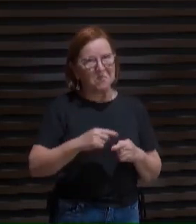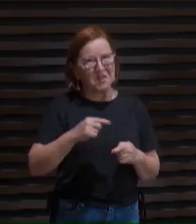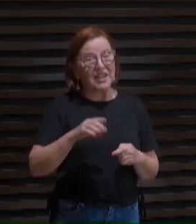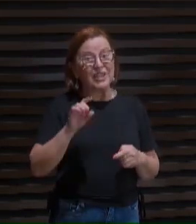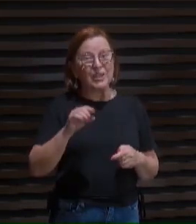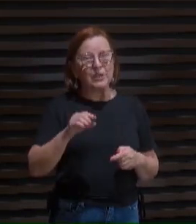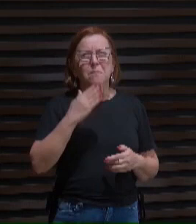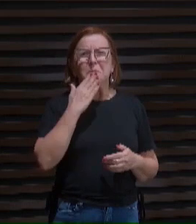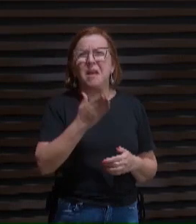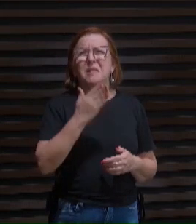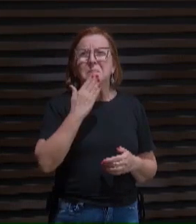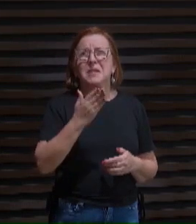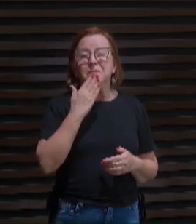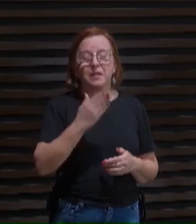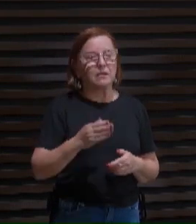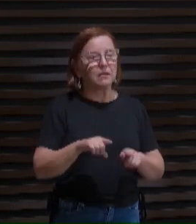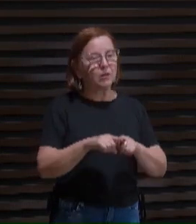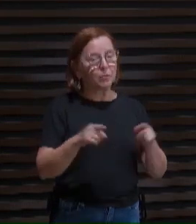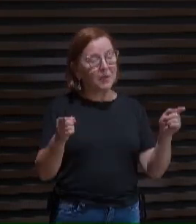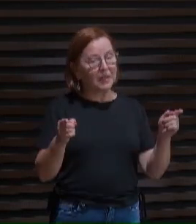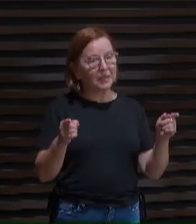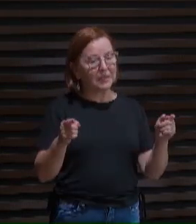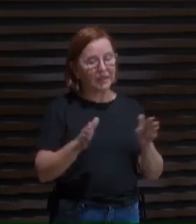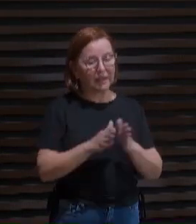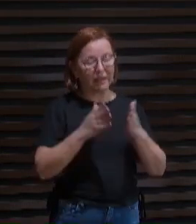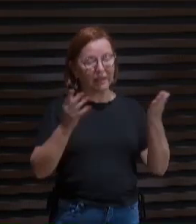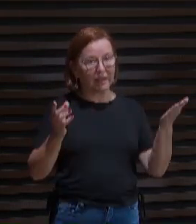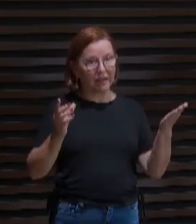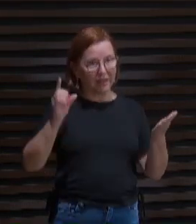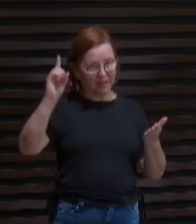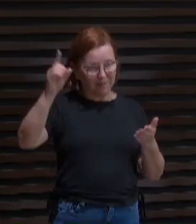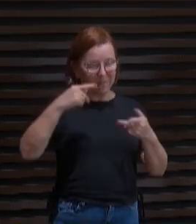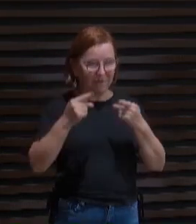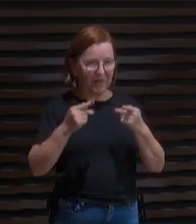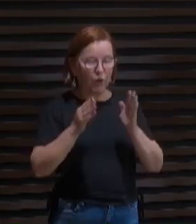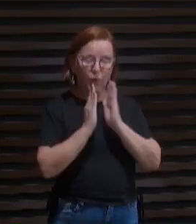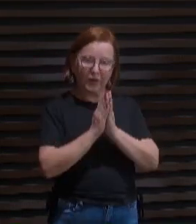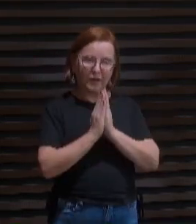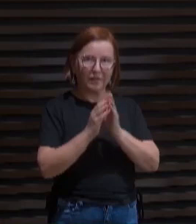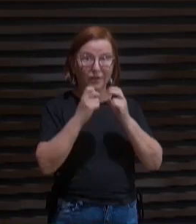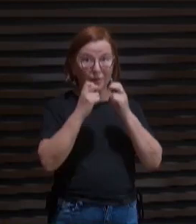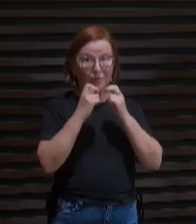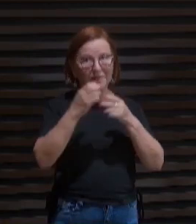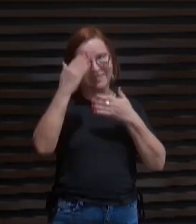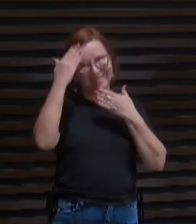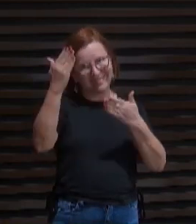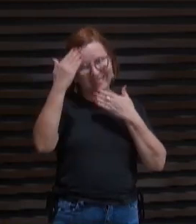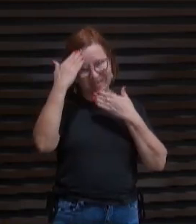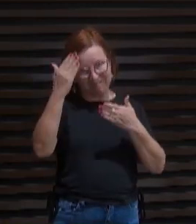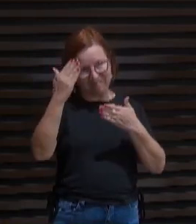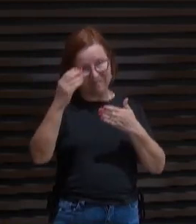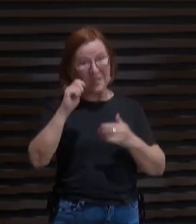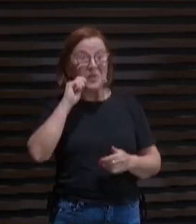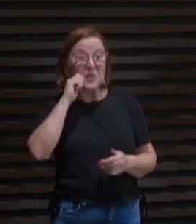A Bíblia fala oração, súplica e ações de graças. Nós vamos ver que o segredo da oração está